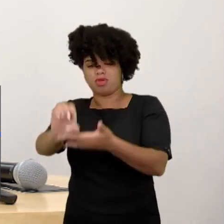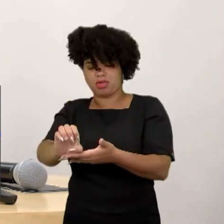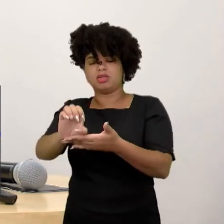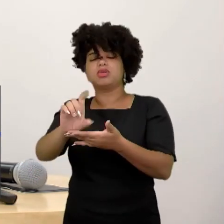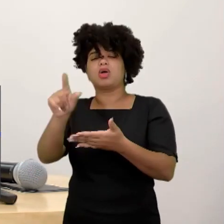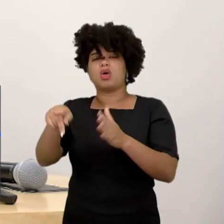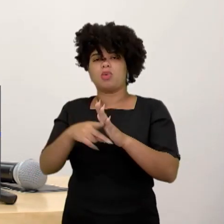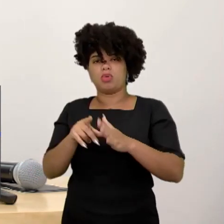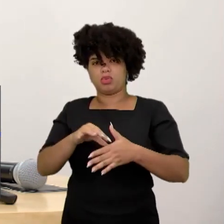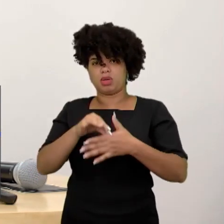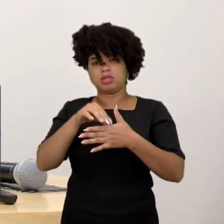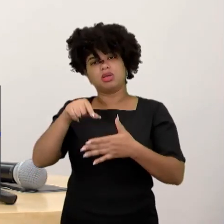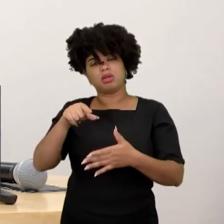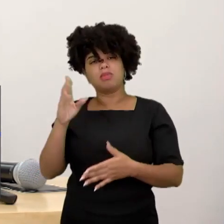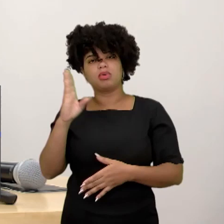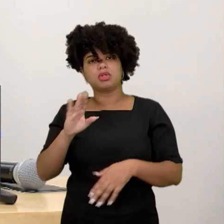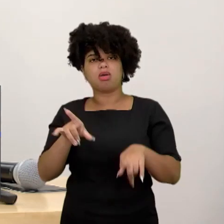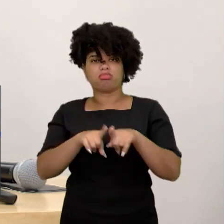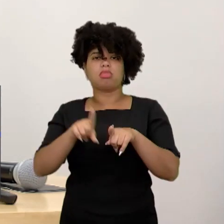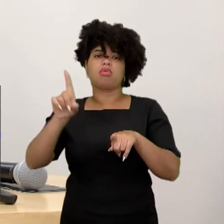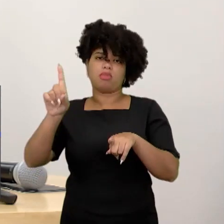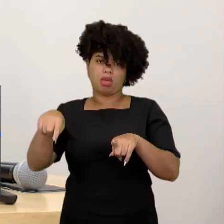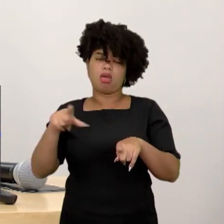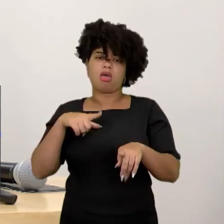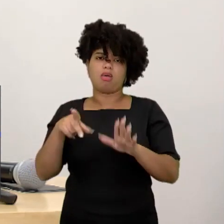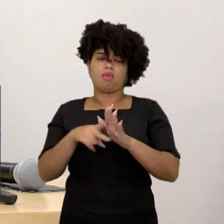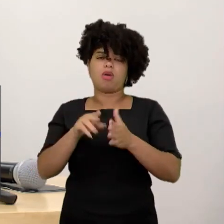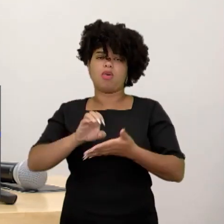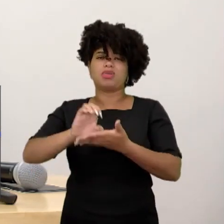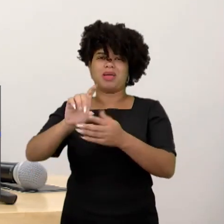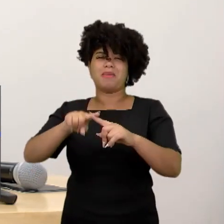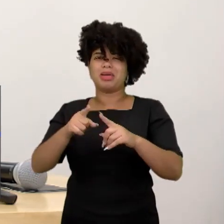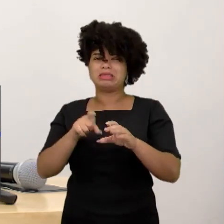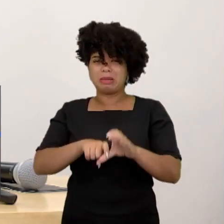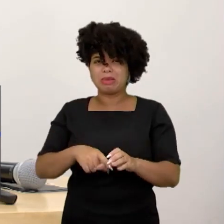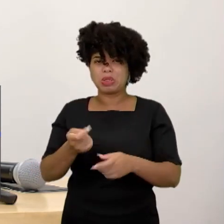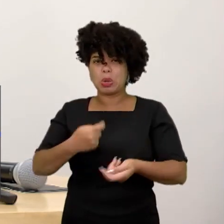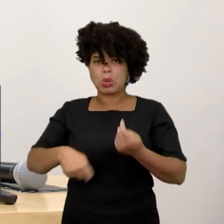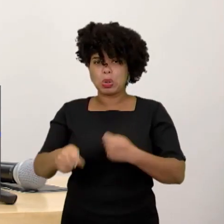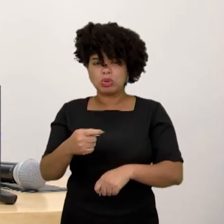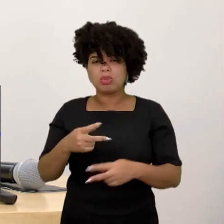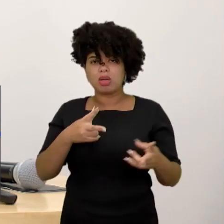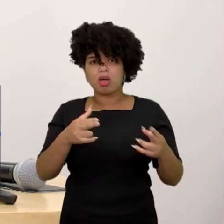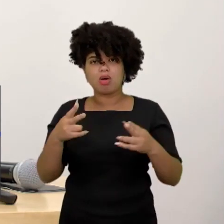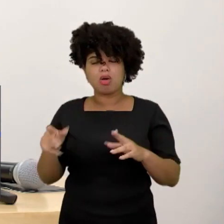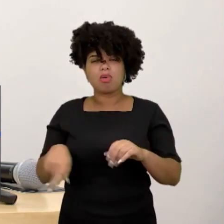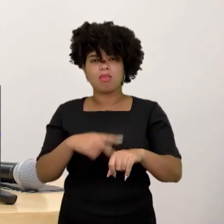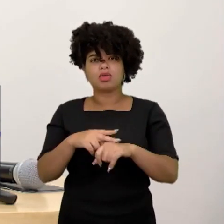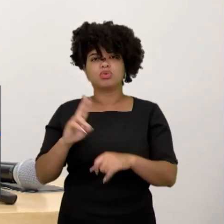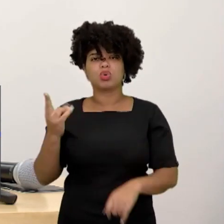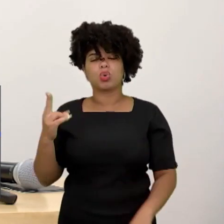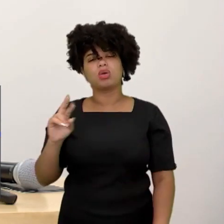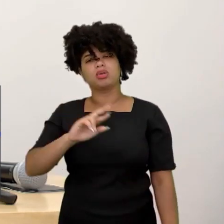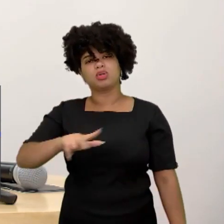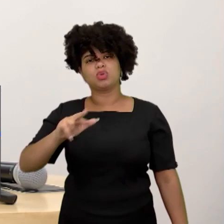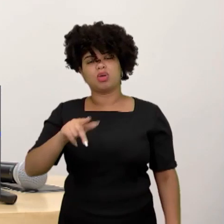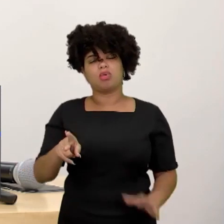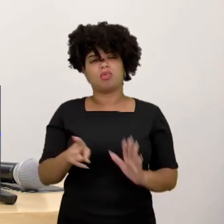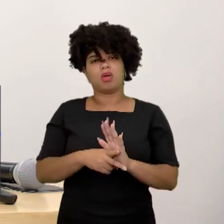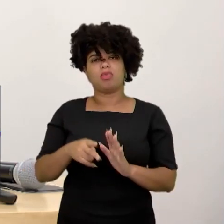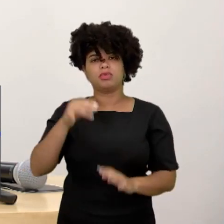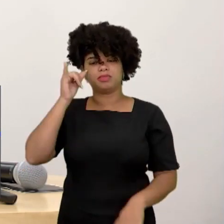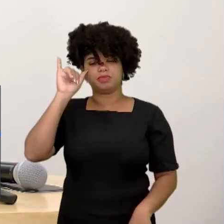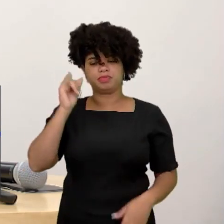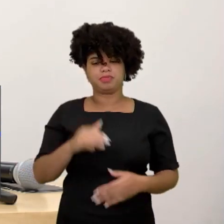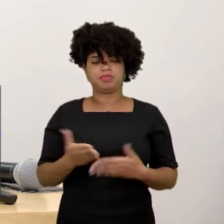Brasil também é um dos maiores, né, mas não tem essa dependência econômica como se tem no Uruguai, nessa exportação de carne bovina. Né?